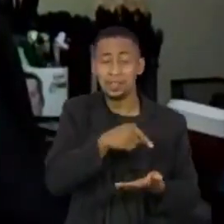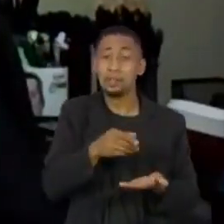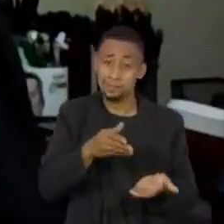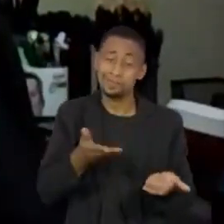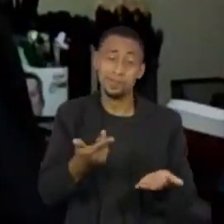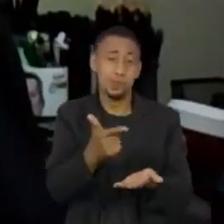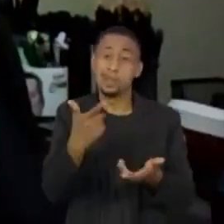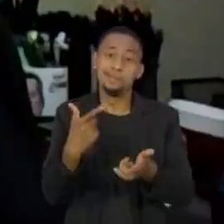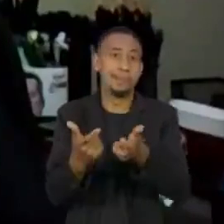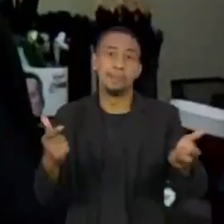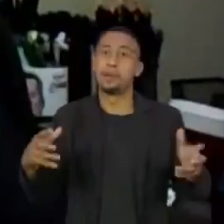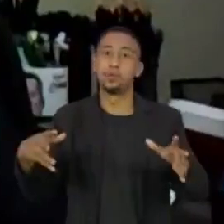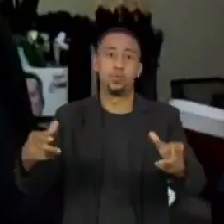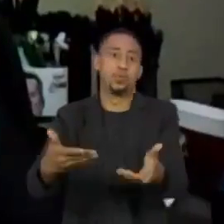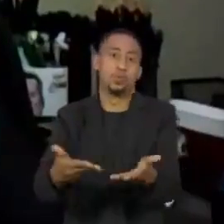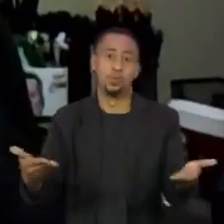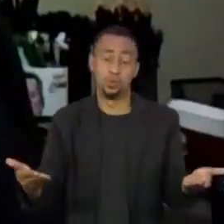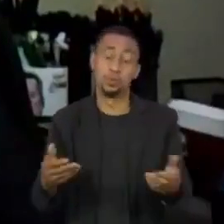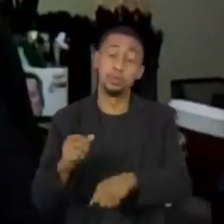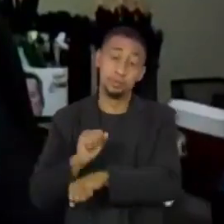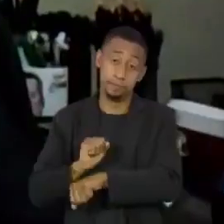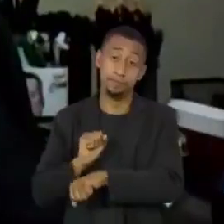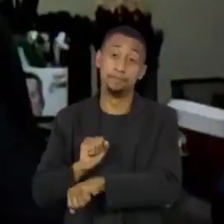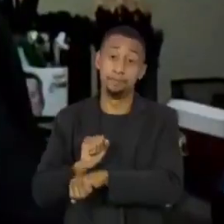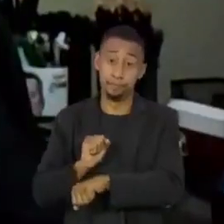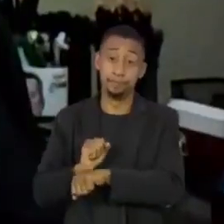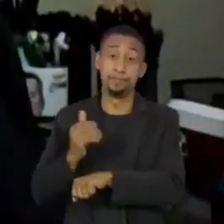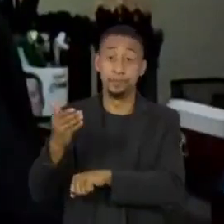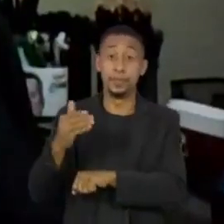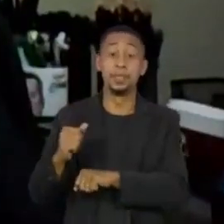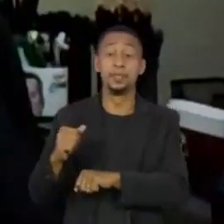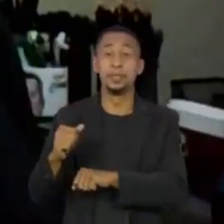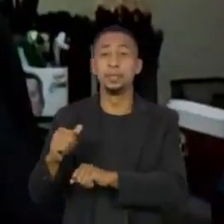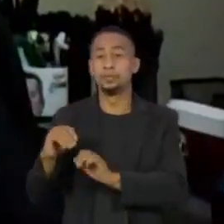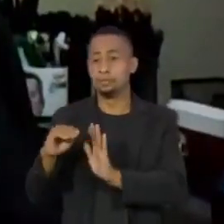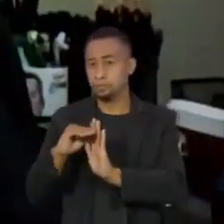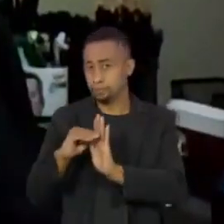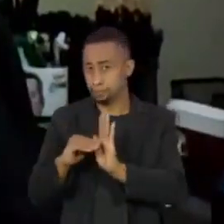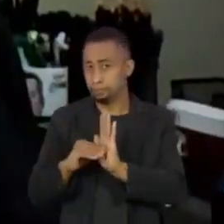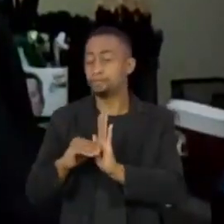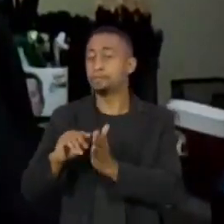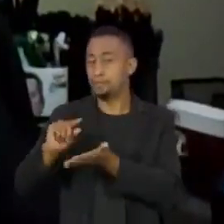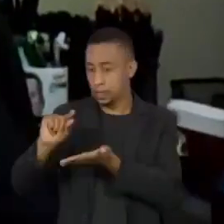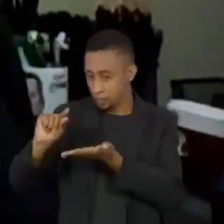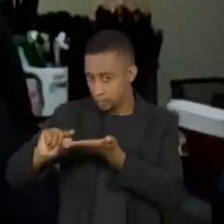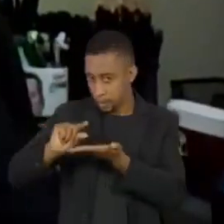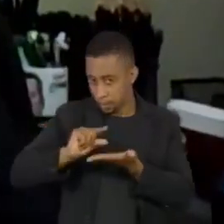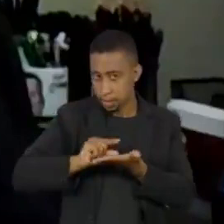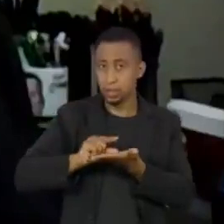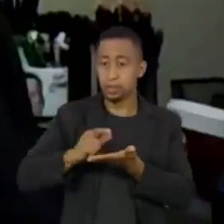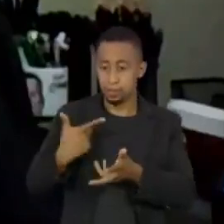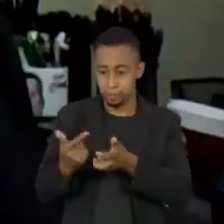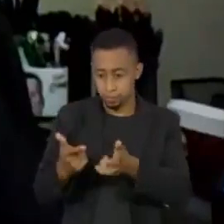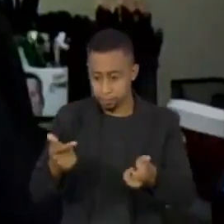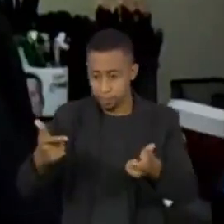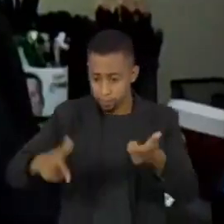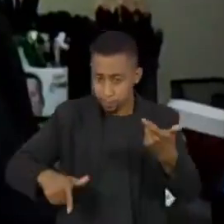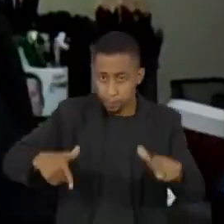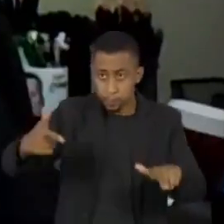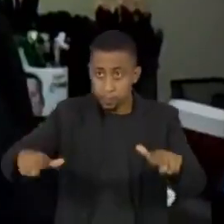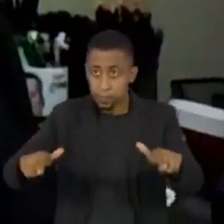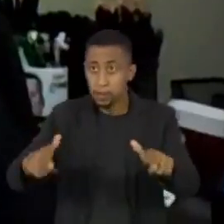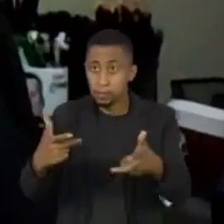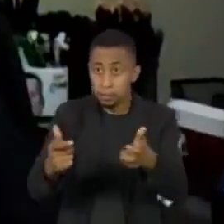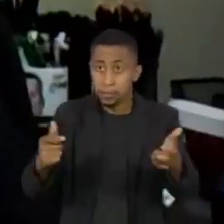estamos aguardando as definições, aguardando as novas grades de vacina para que possamos avançar de forma